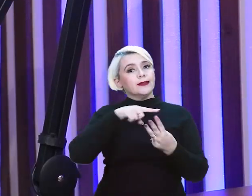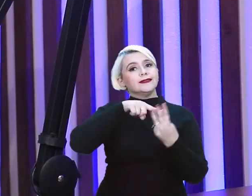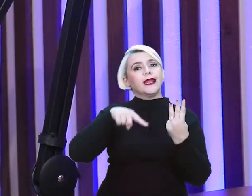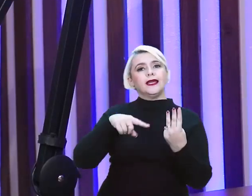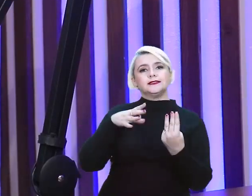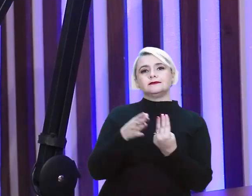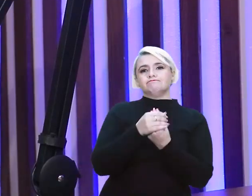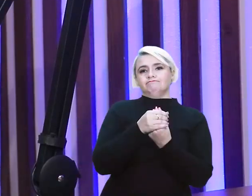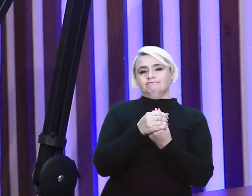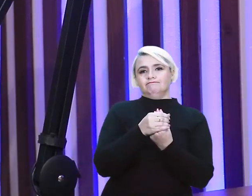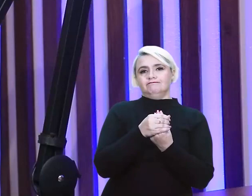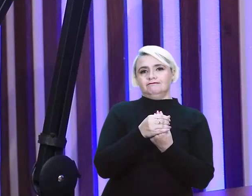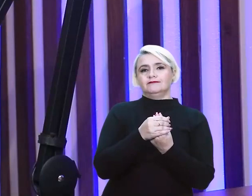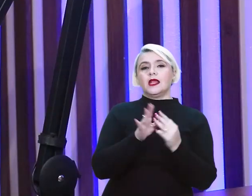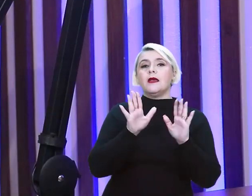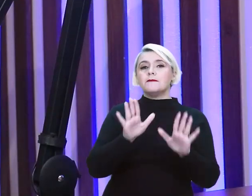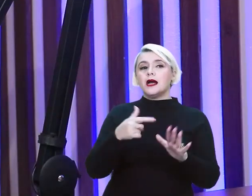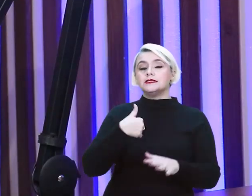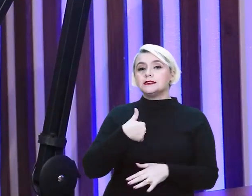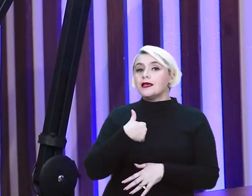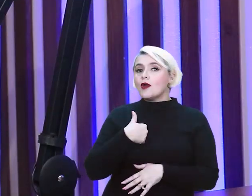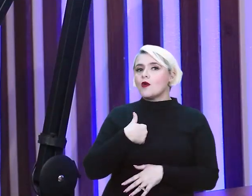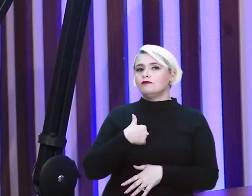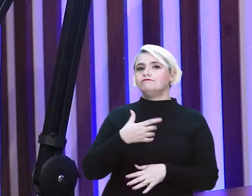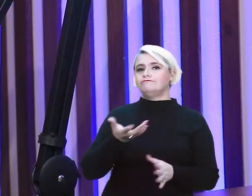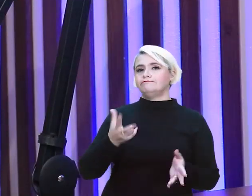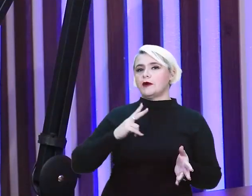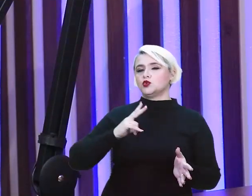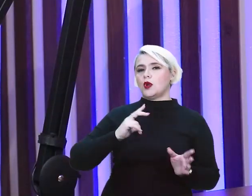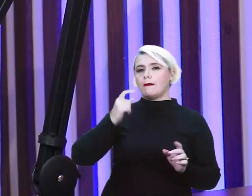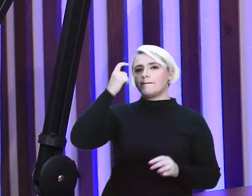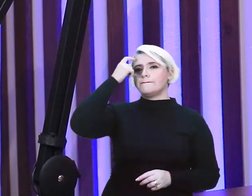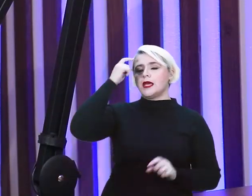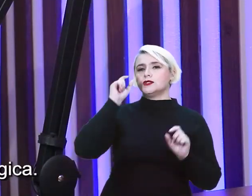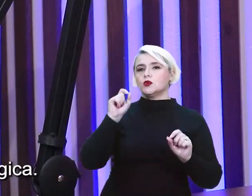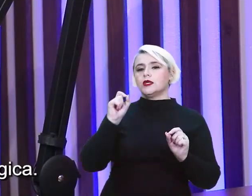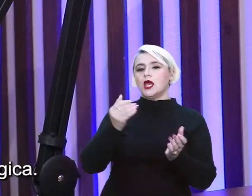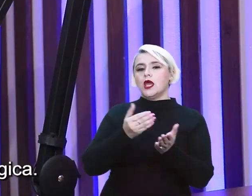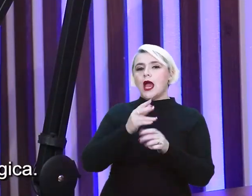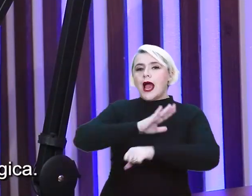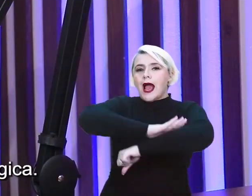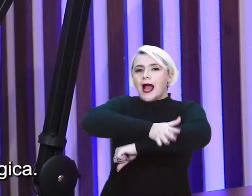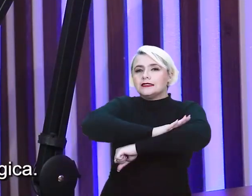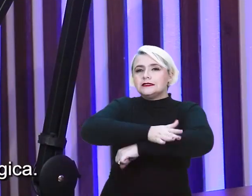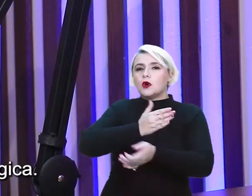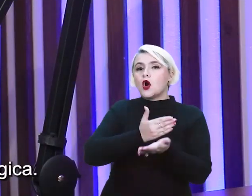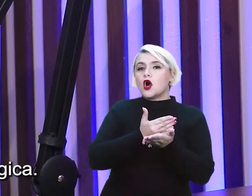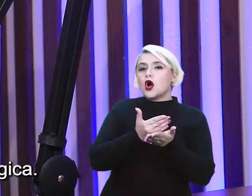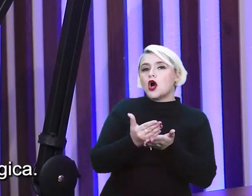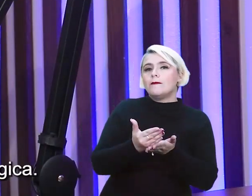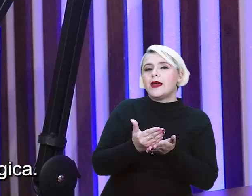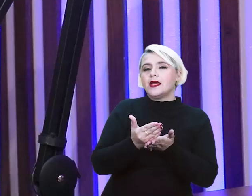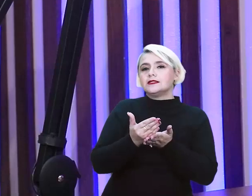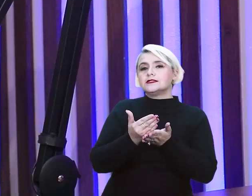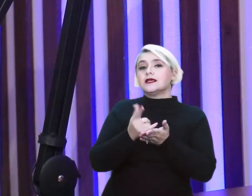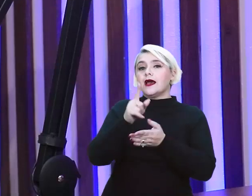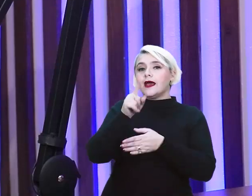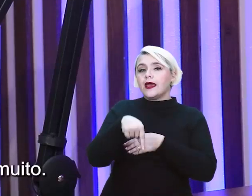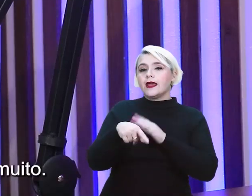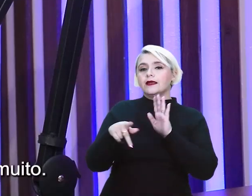isso, mas eu, particularmente, penso que o racismo começa por uma questão